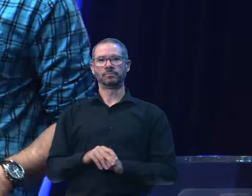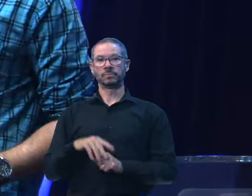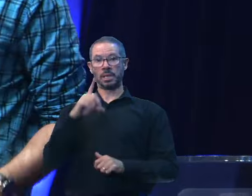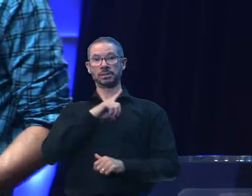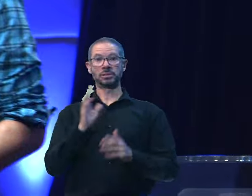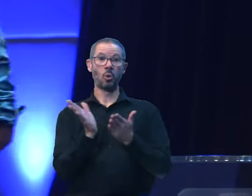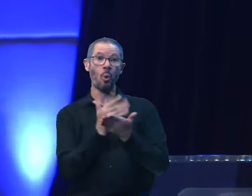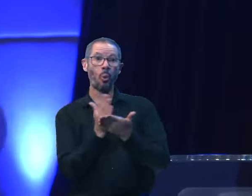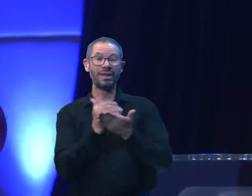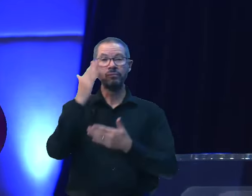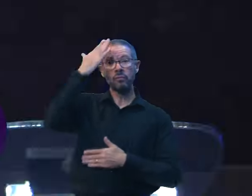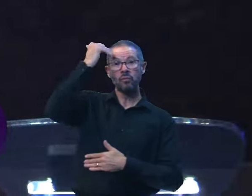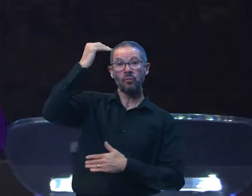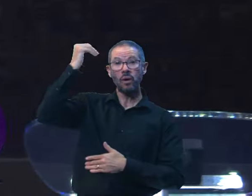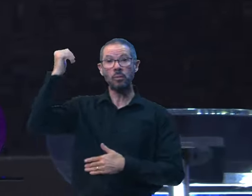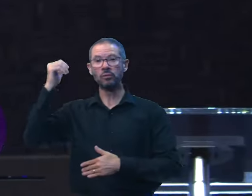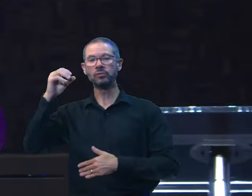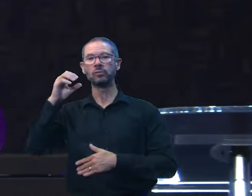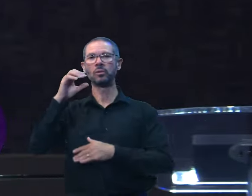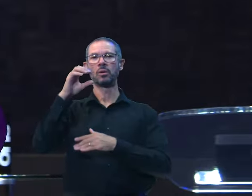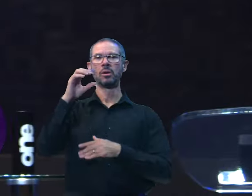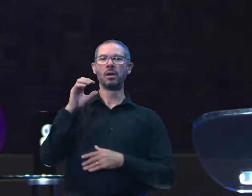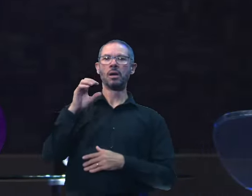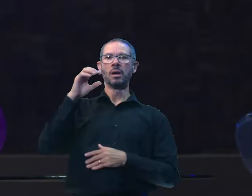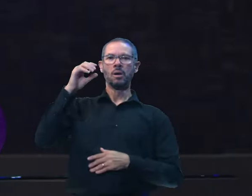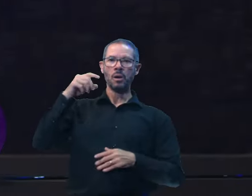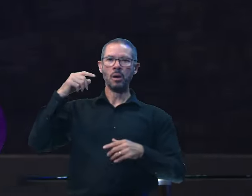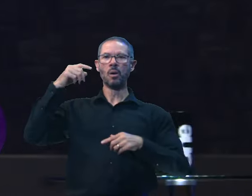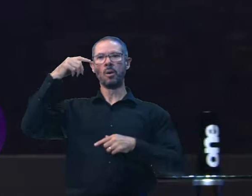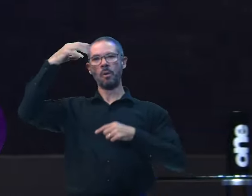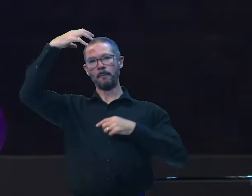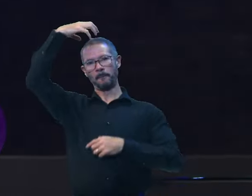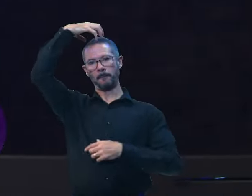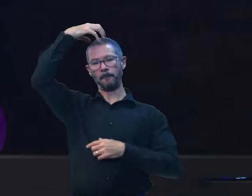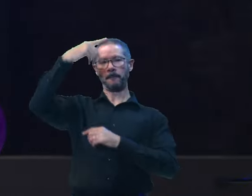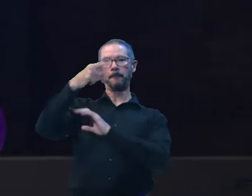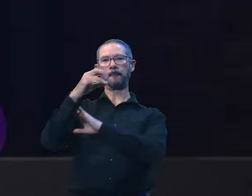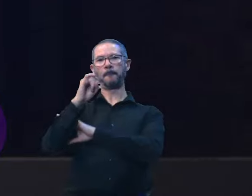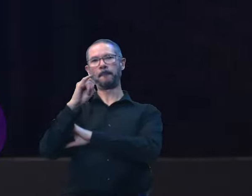Existe um livro famoso chamado O Príncipe, de Maquiavel.